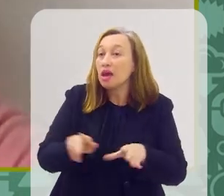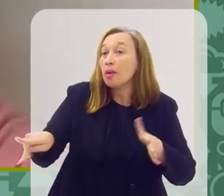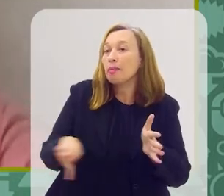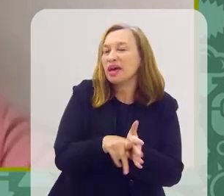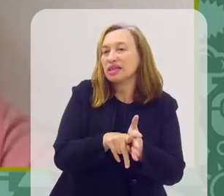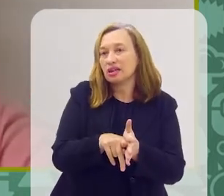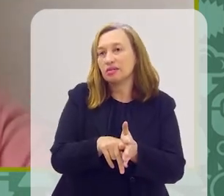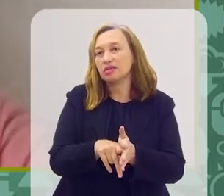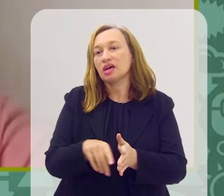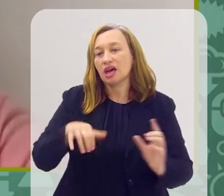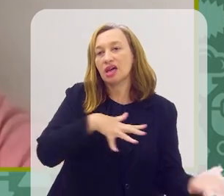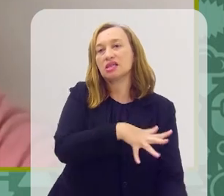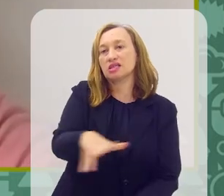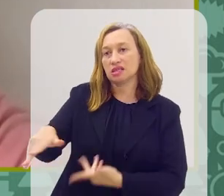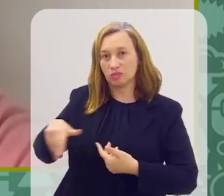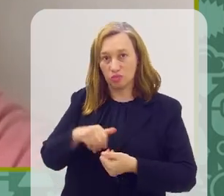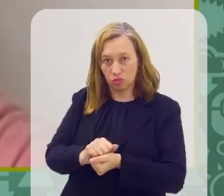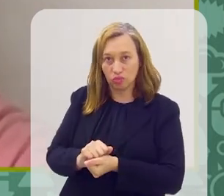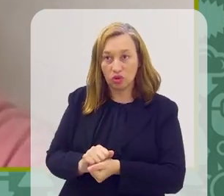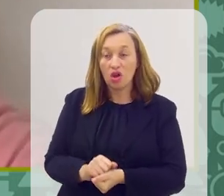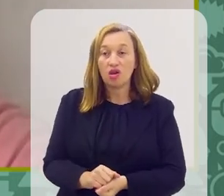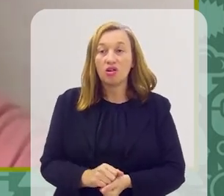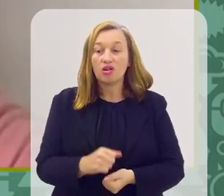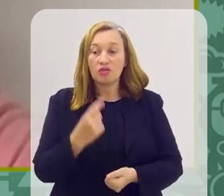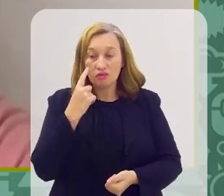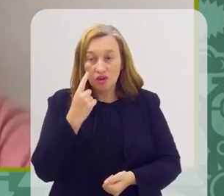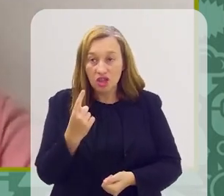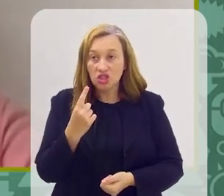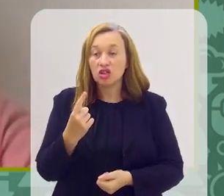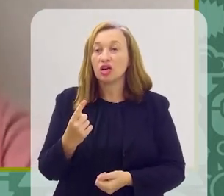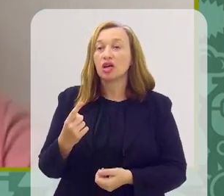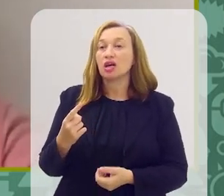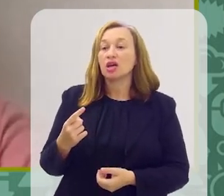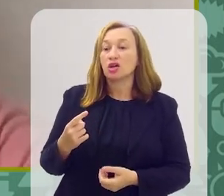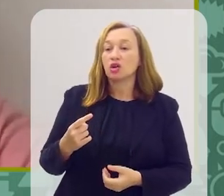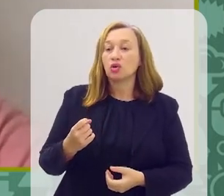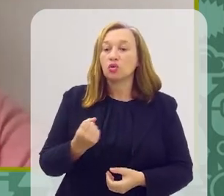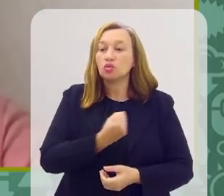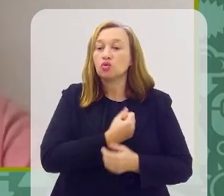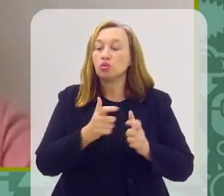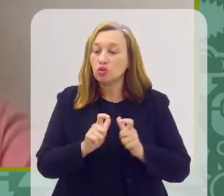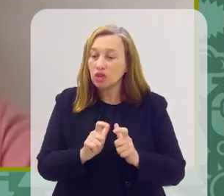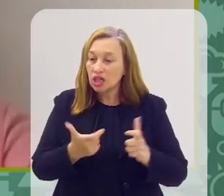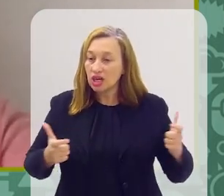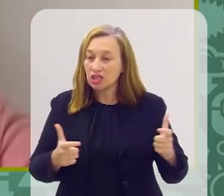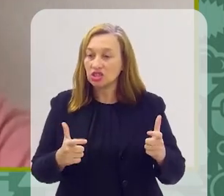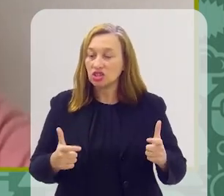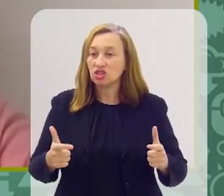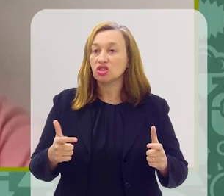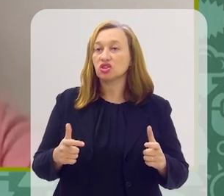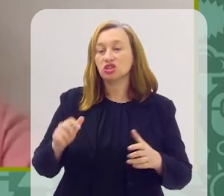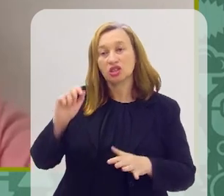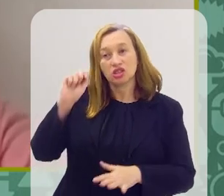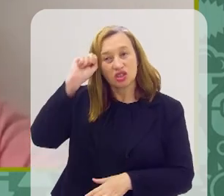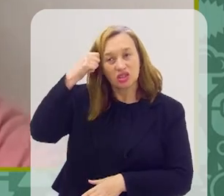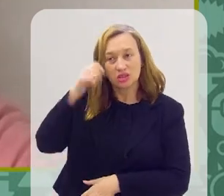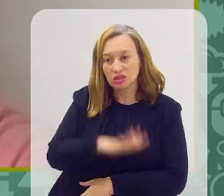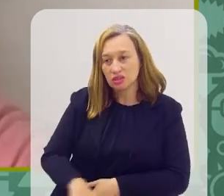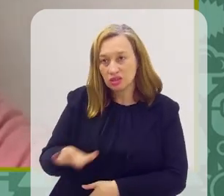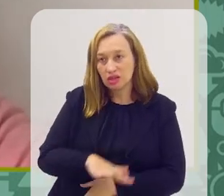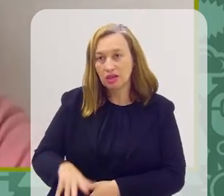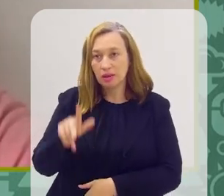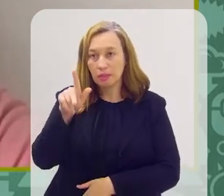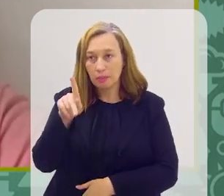também pertencente a esse universo. Dado visto que a maioria das crianças que estão nas escolas são crianças negras